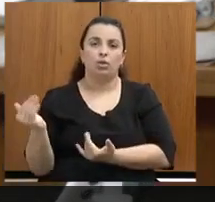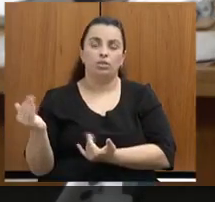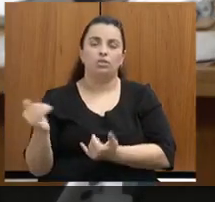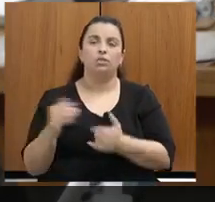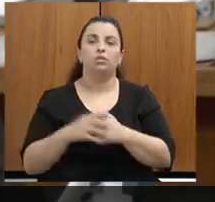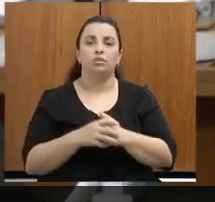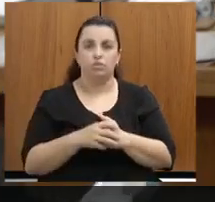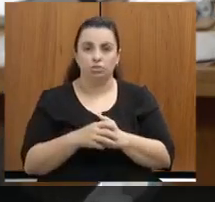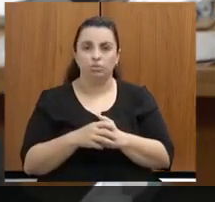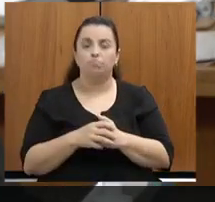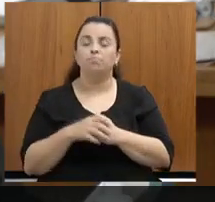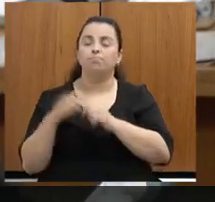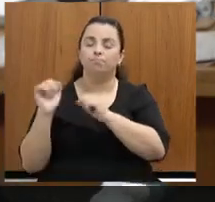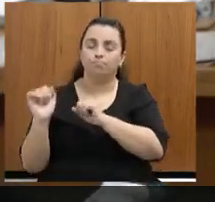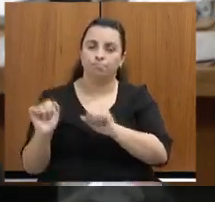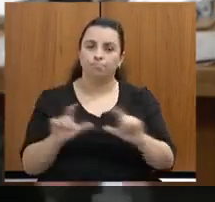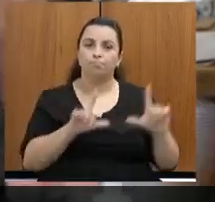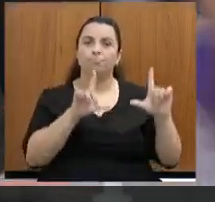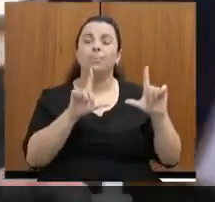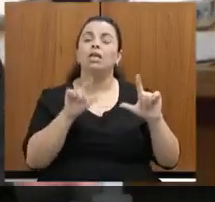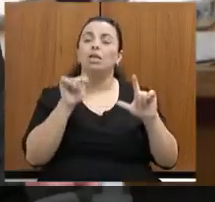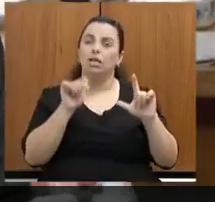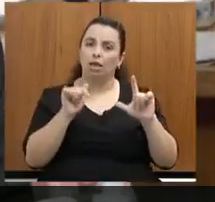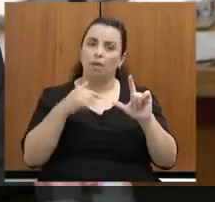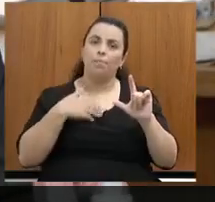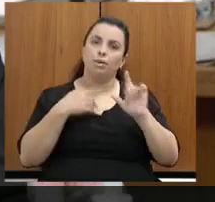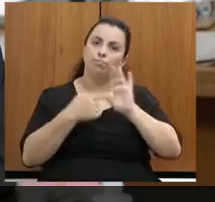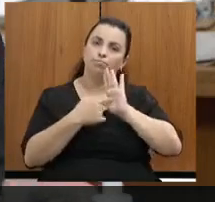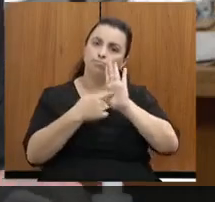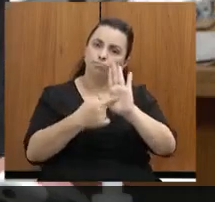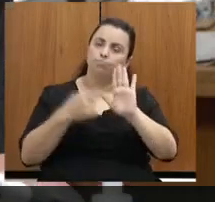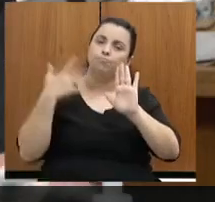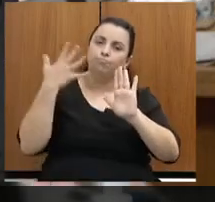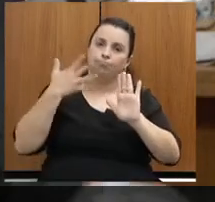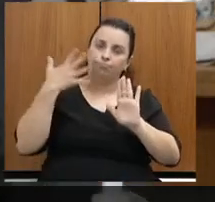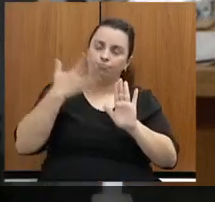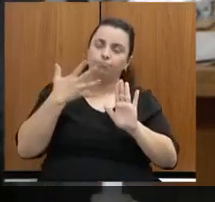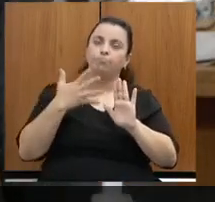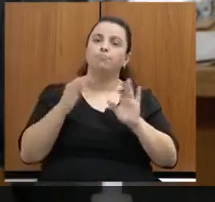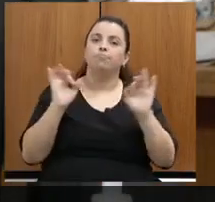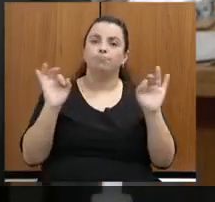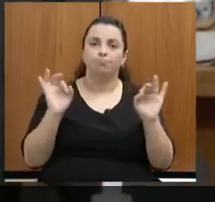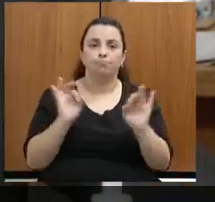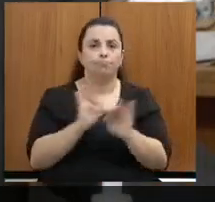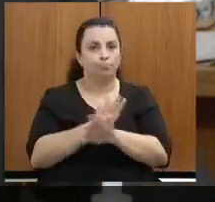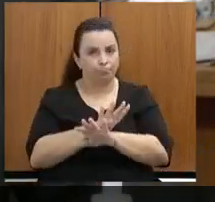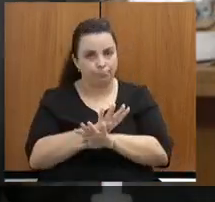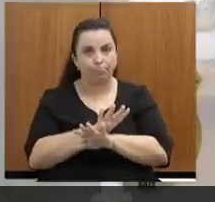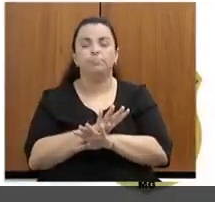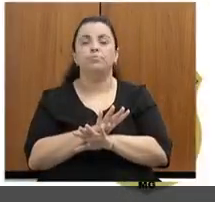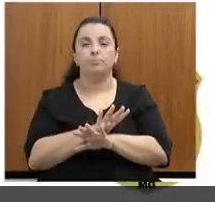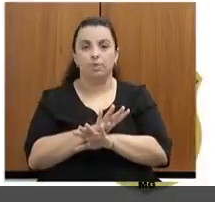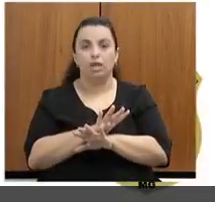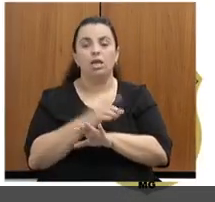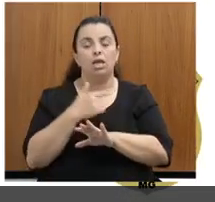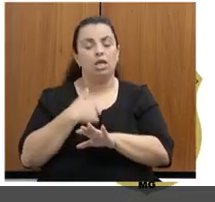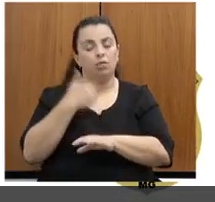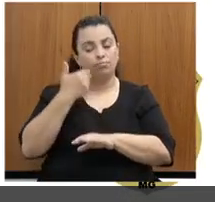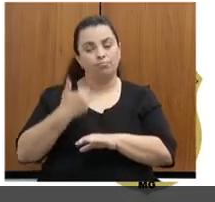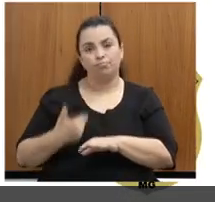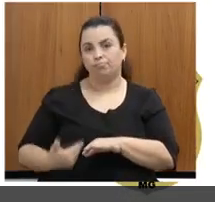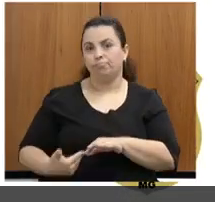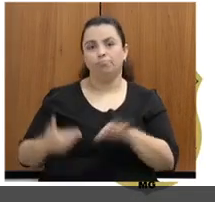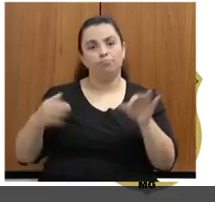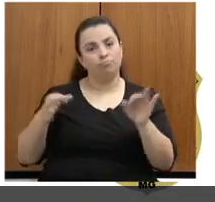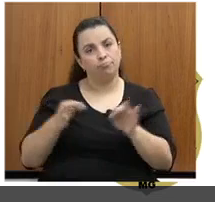pode passar com isso eu termino a minha exposição e me coloco